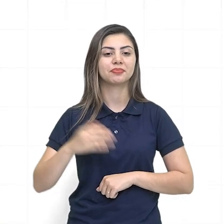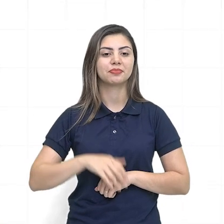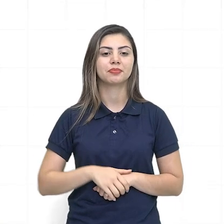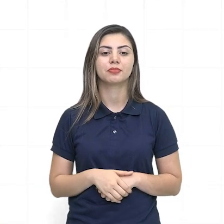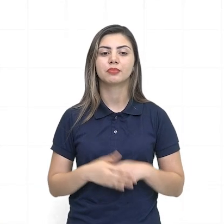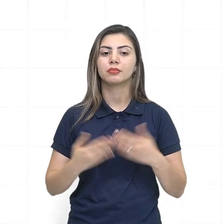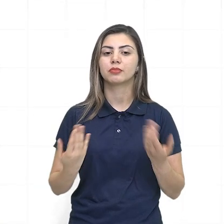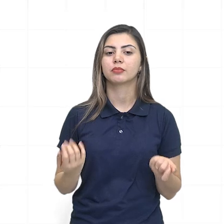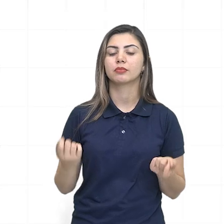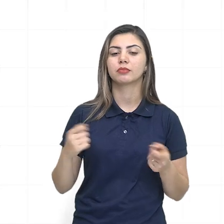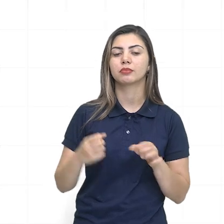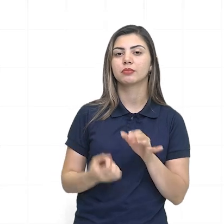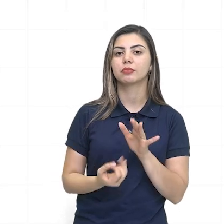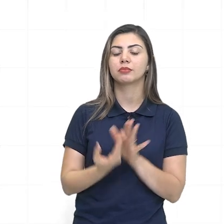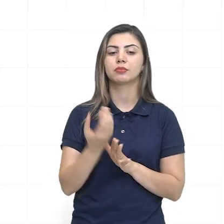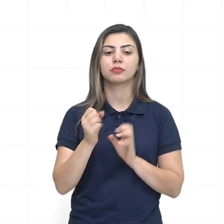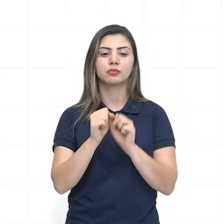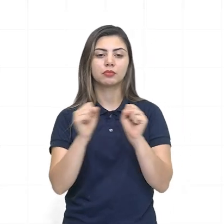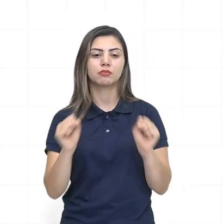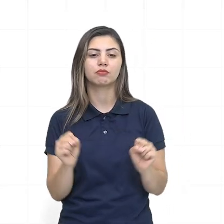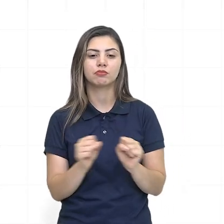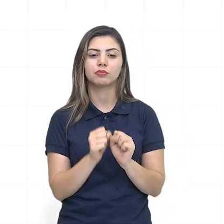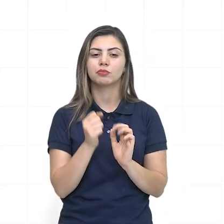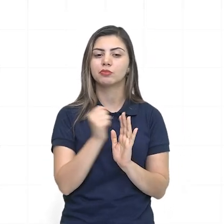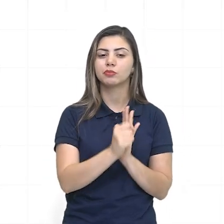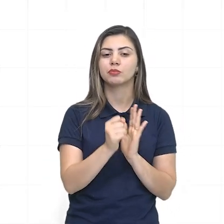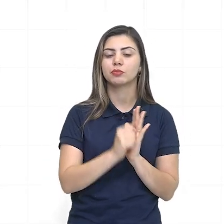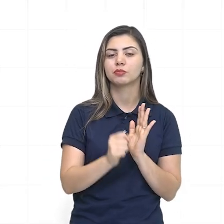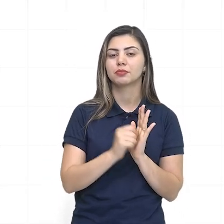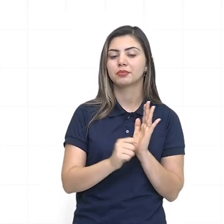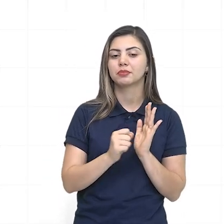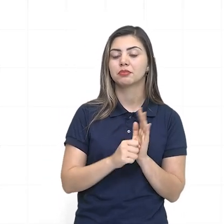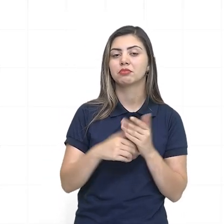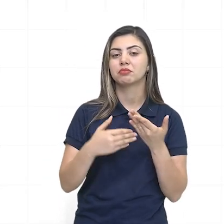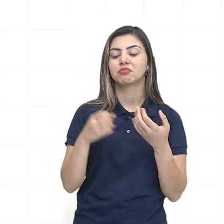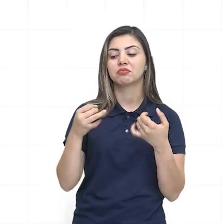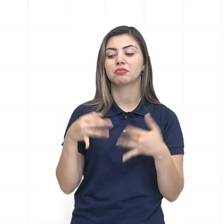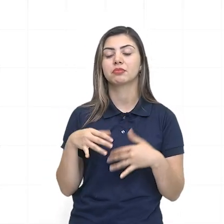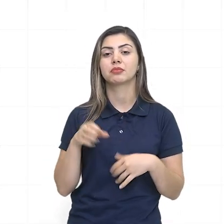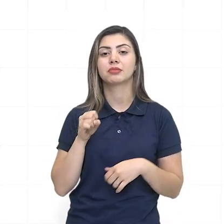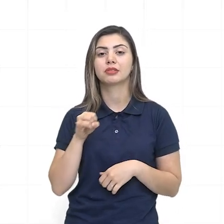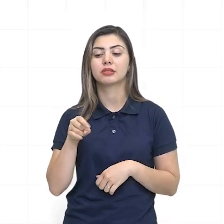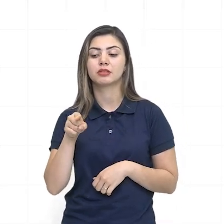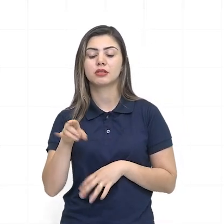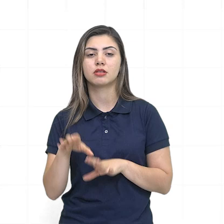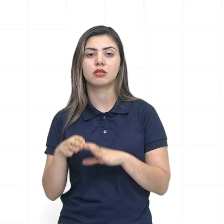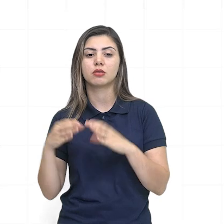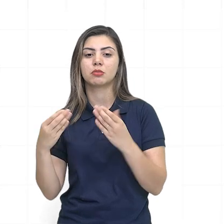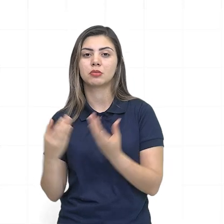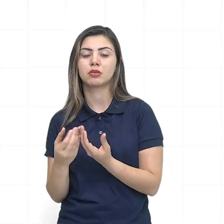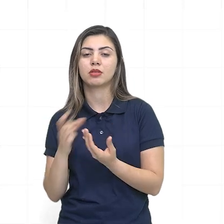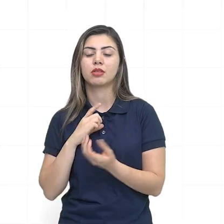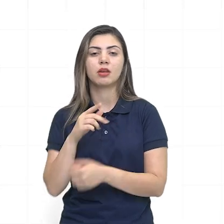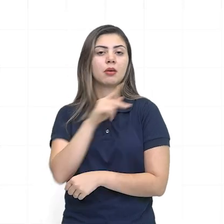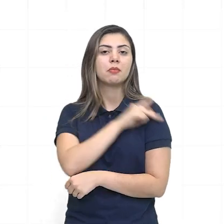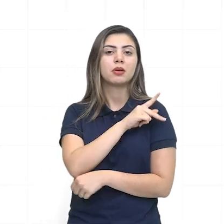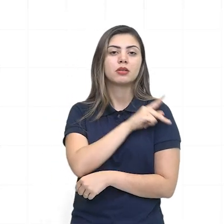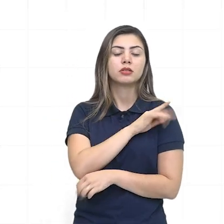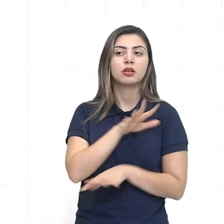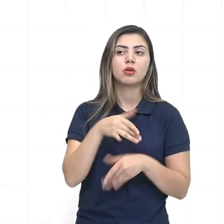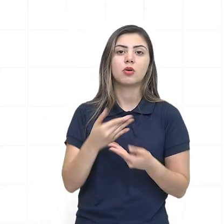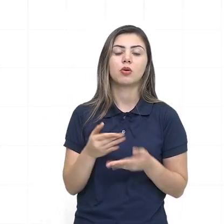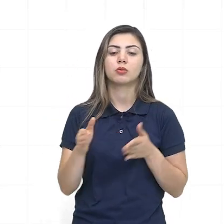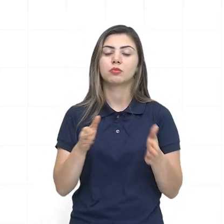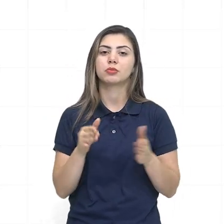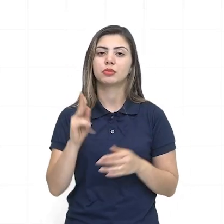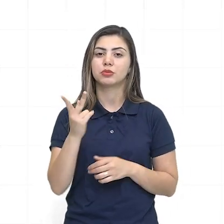e desenvolvimento do sistema de escrita que vai determinar se uma civilização está na pré-história ou na